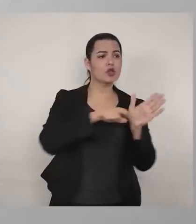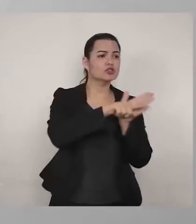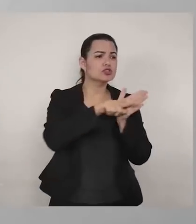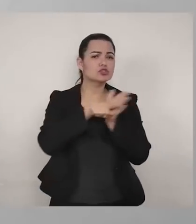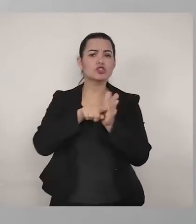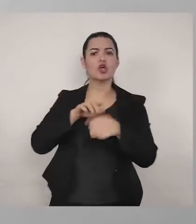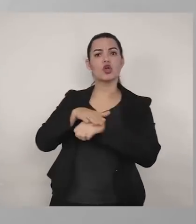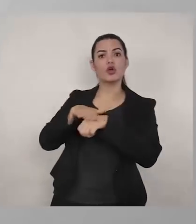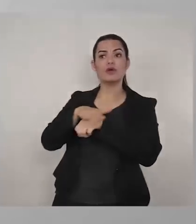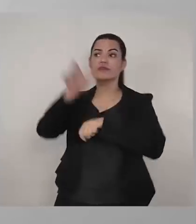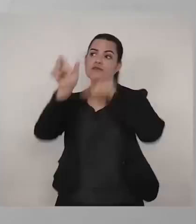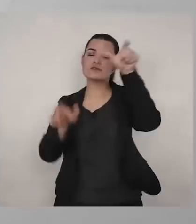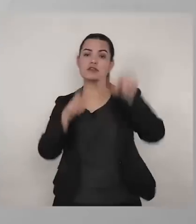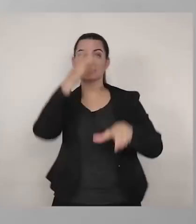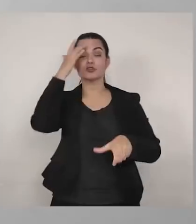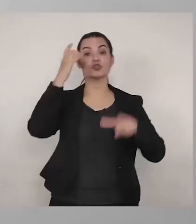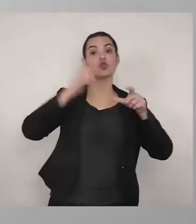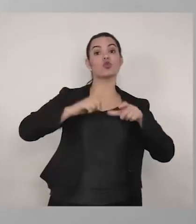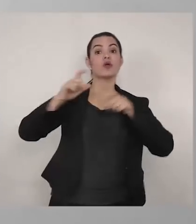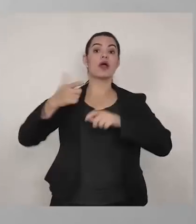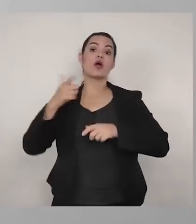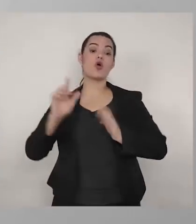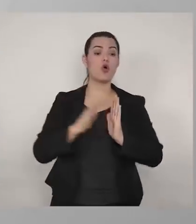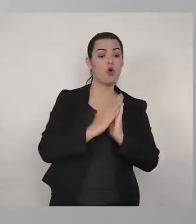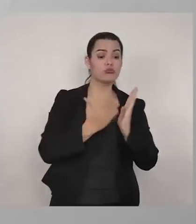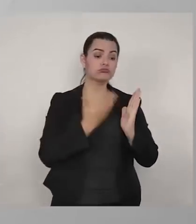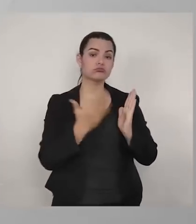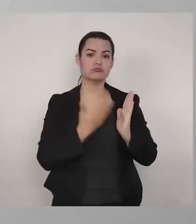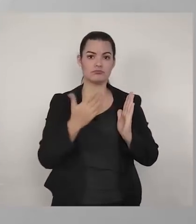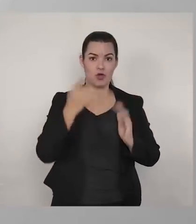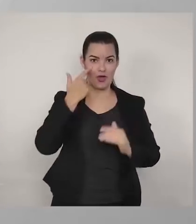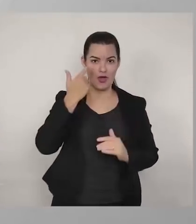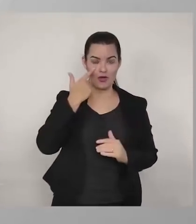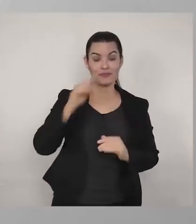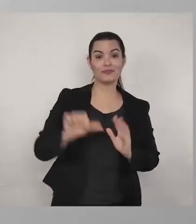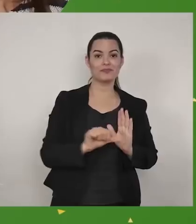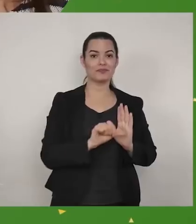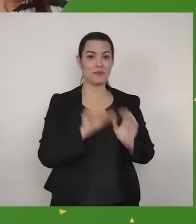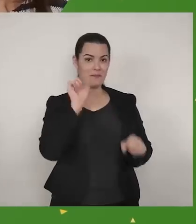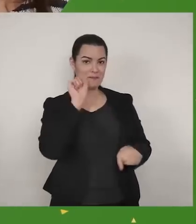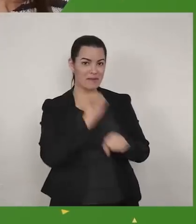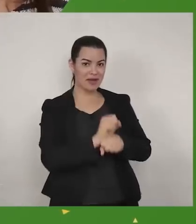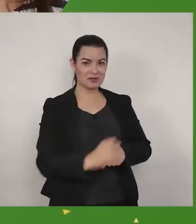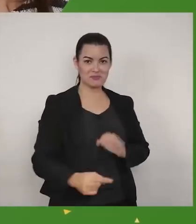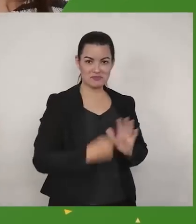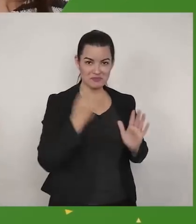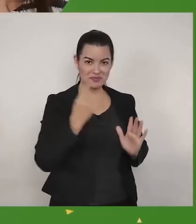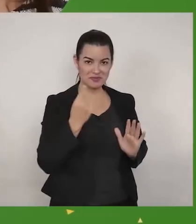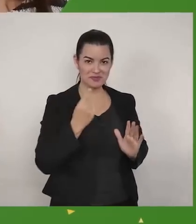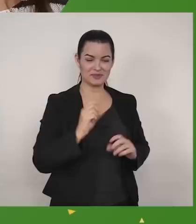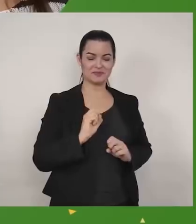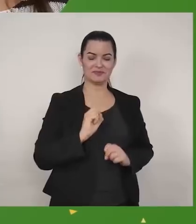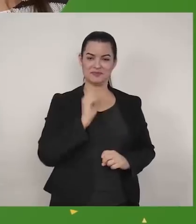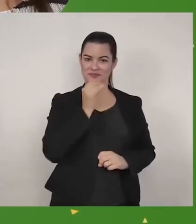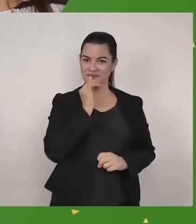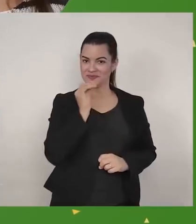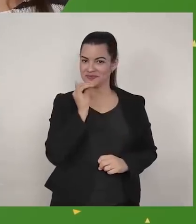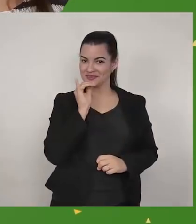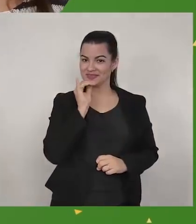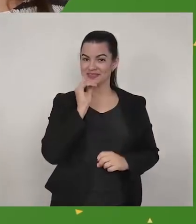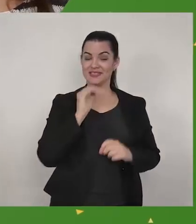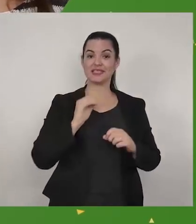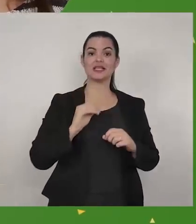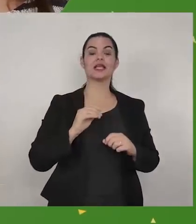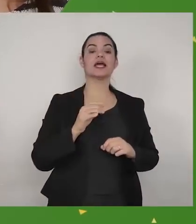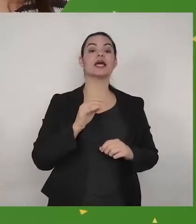locais. Então, olha só, a sua primeira parada. Você parou num local onde tem